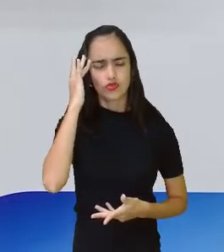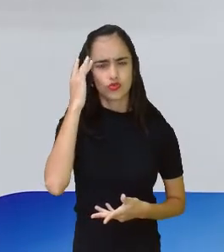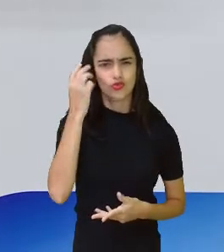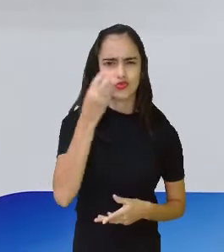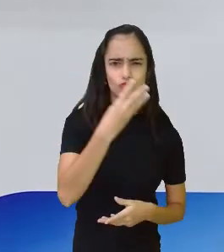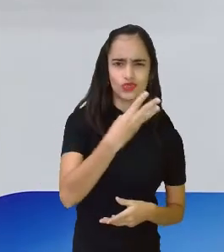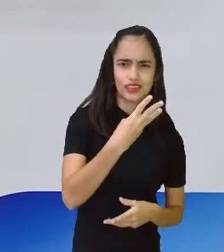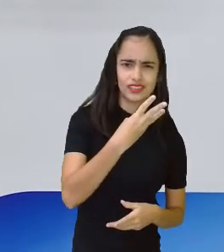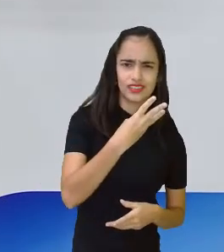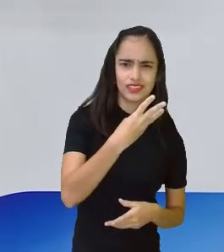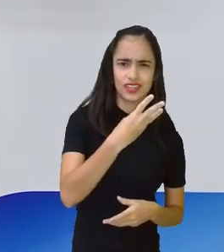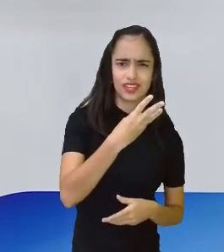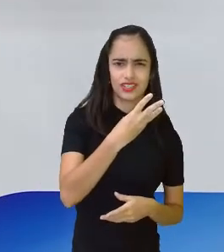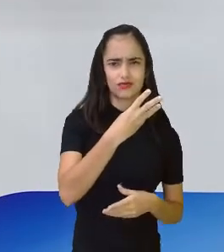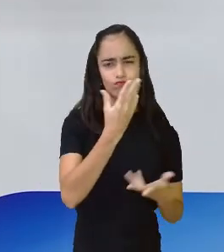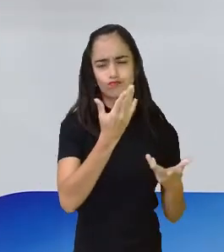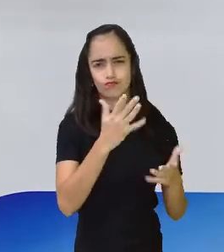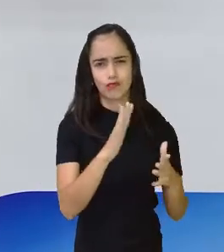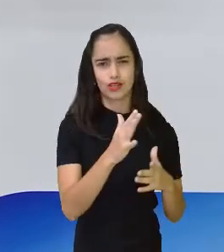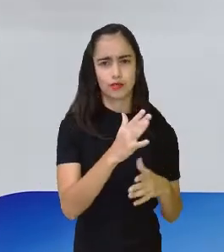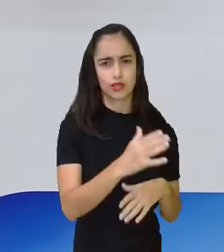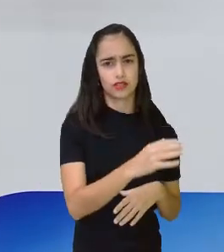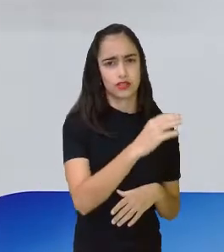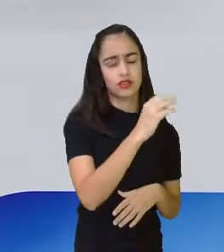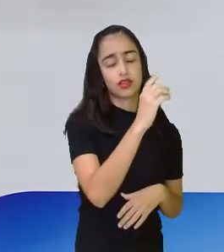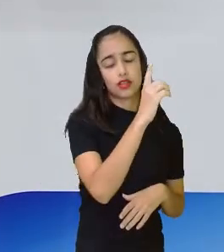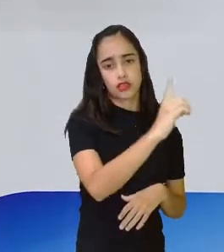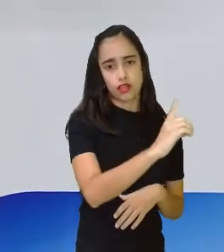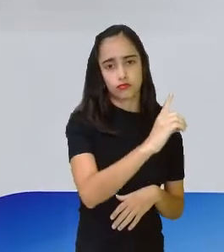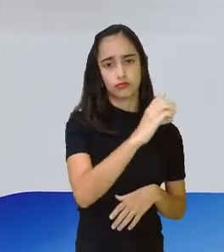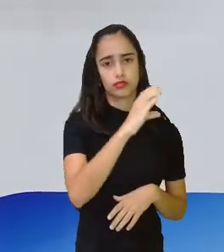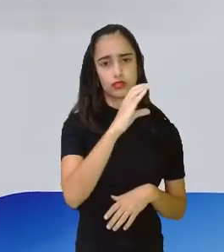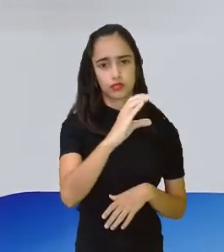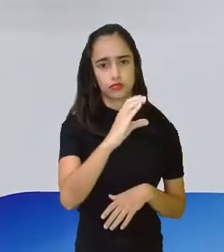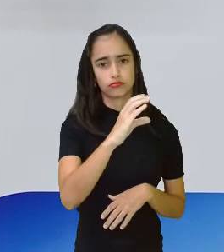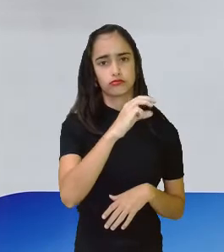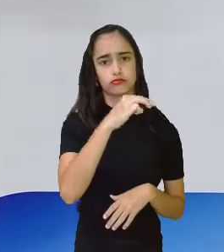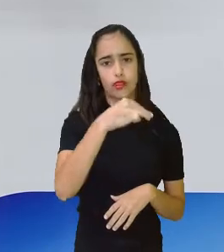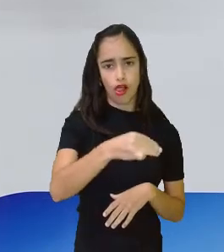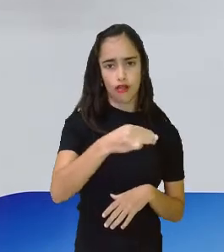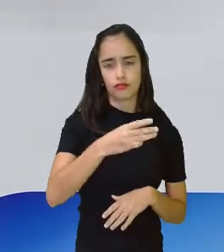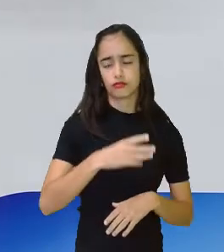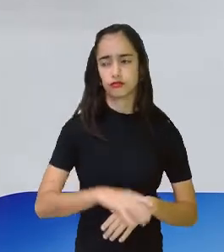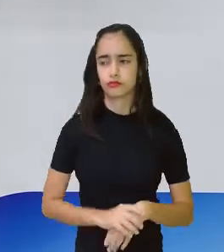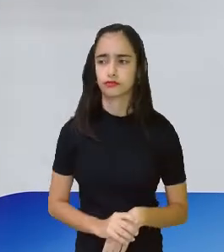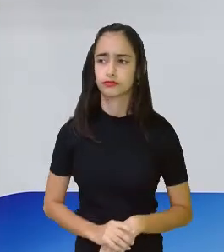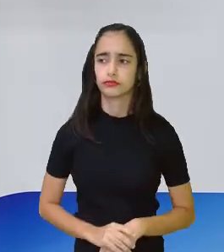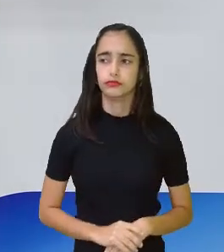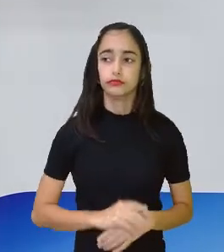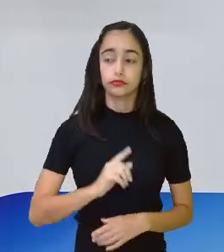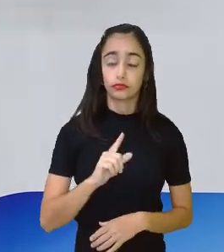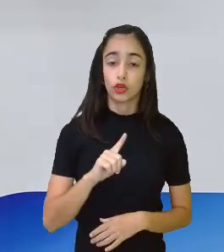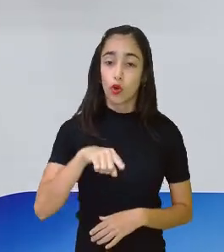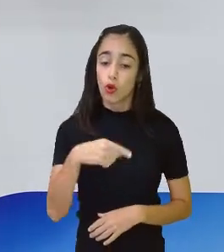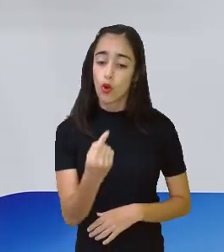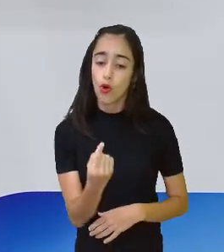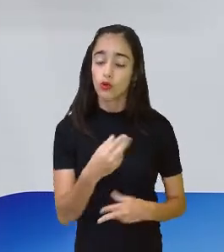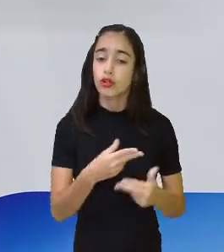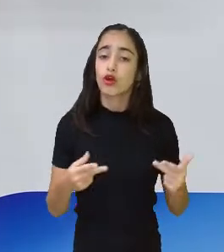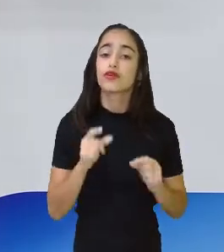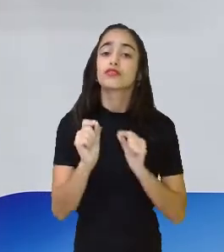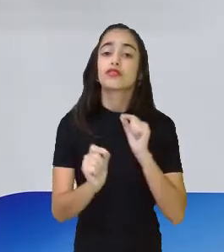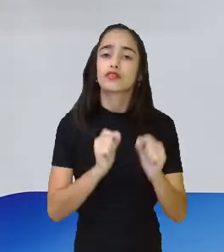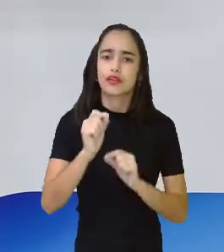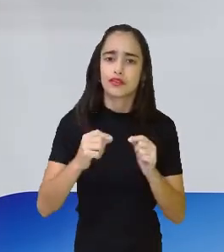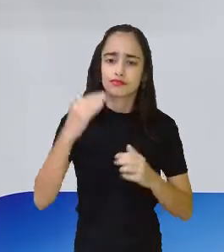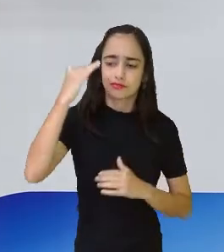desse ponto, que é décimo, centésimo e milésimo, beleza? Outra situação é a altura.